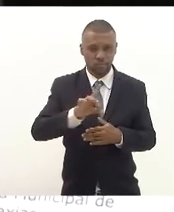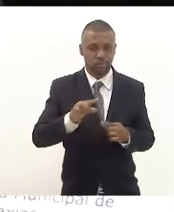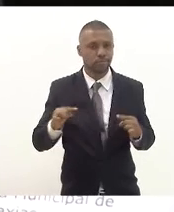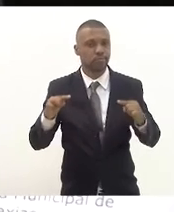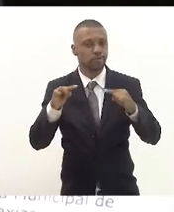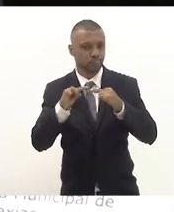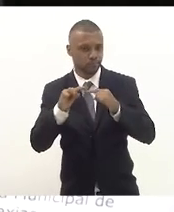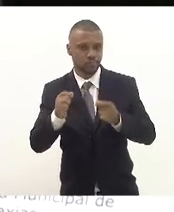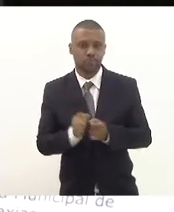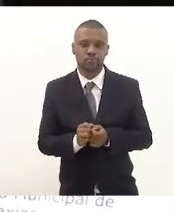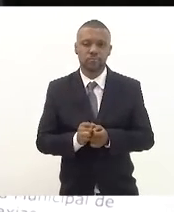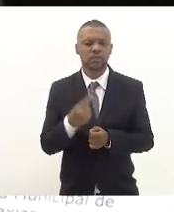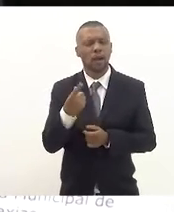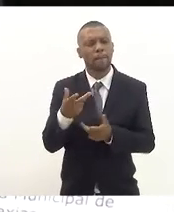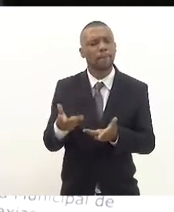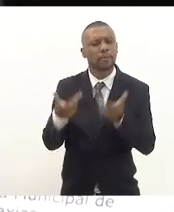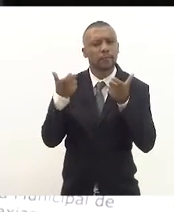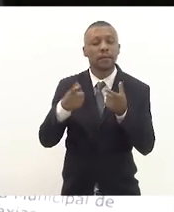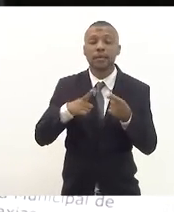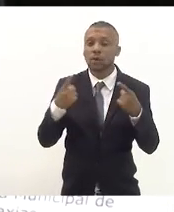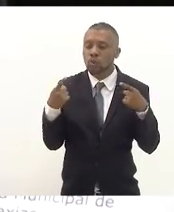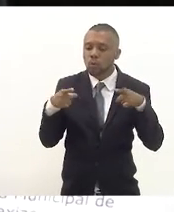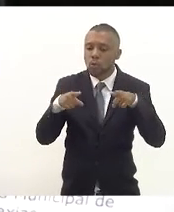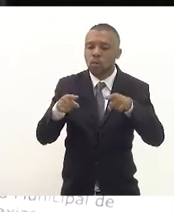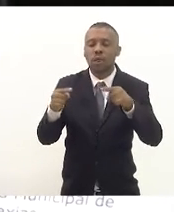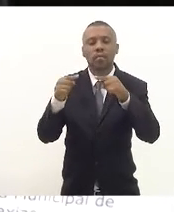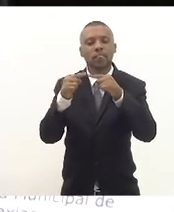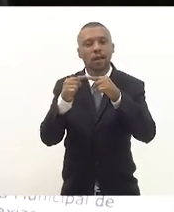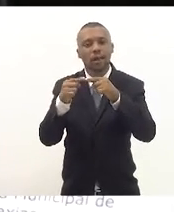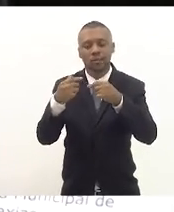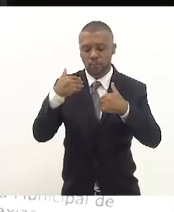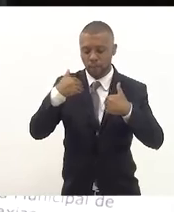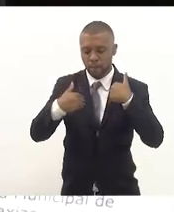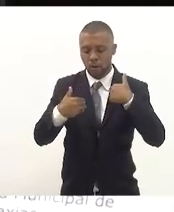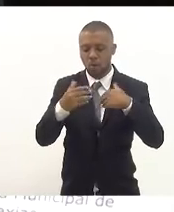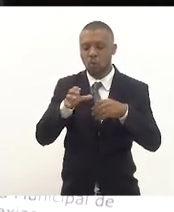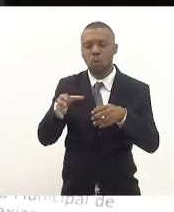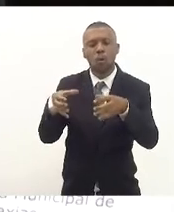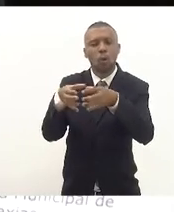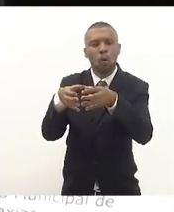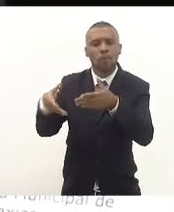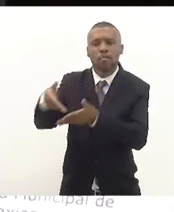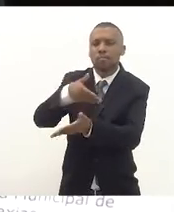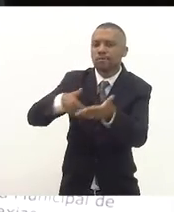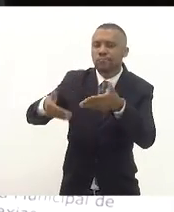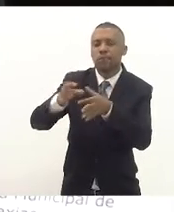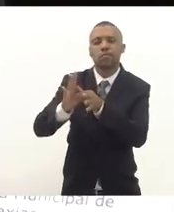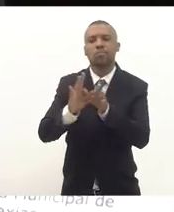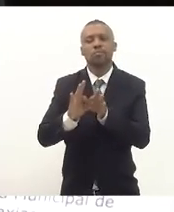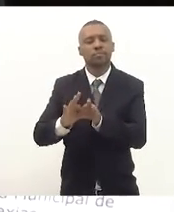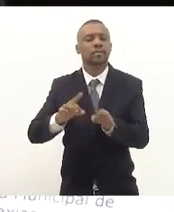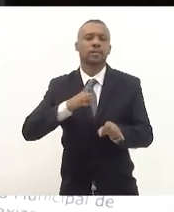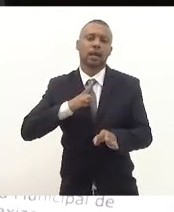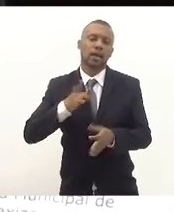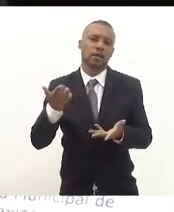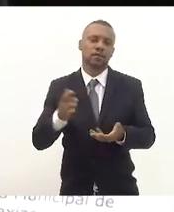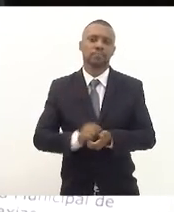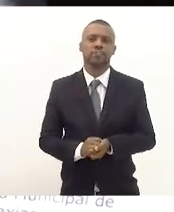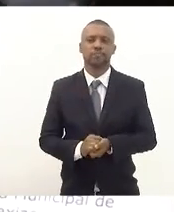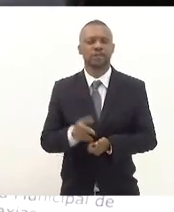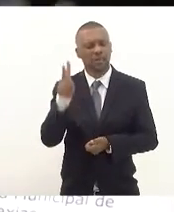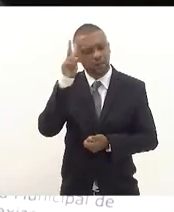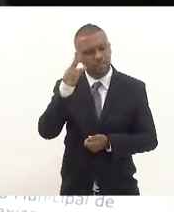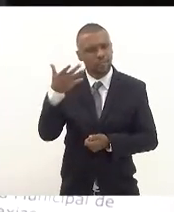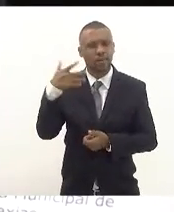há uma Harmonia Total nesse cor e quem quis sempre existe Harmonia nele ocasião estavam